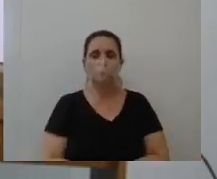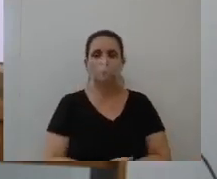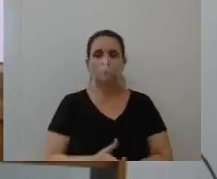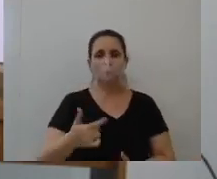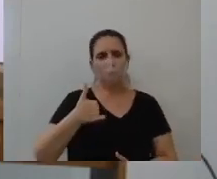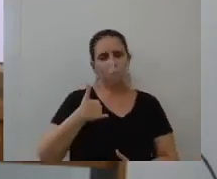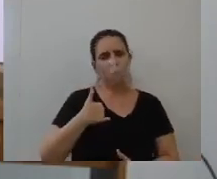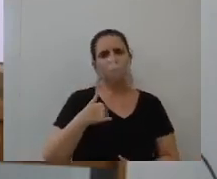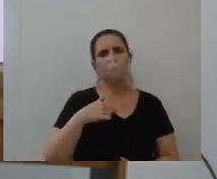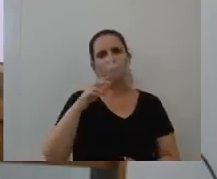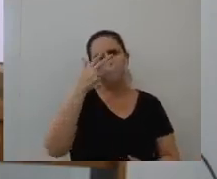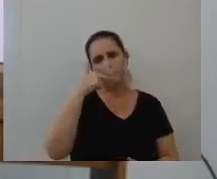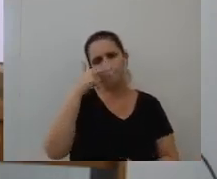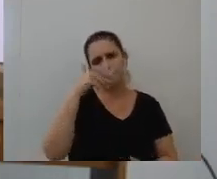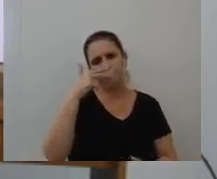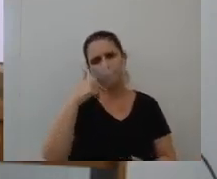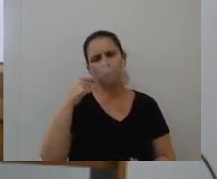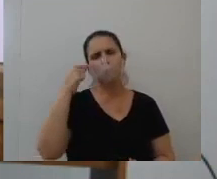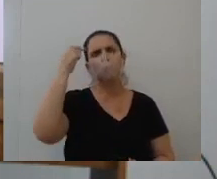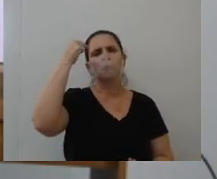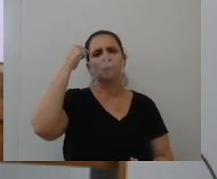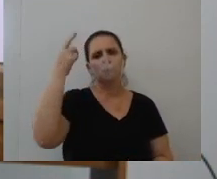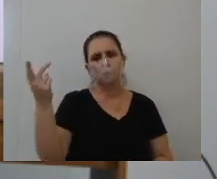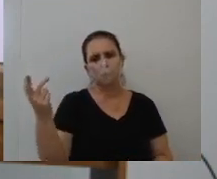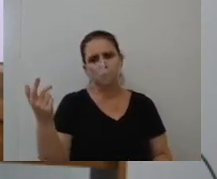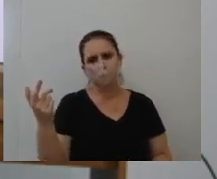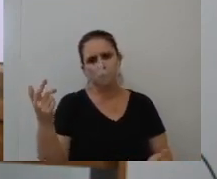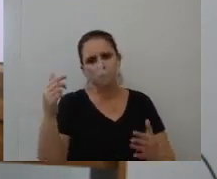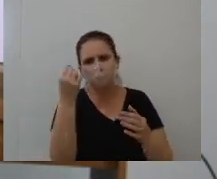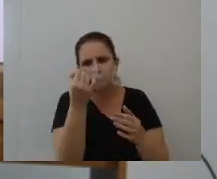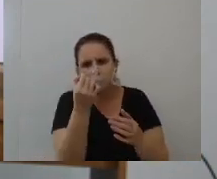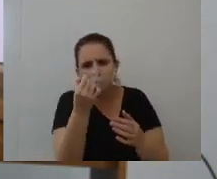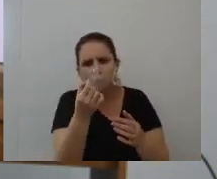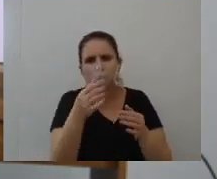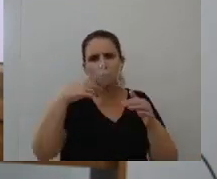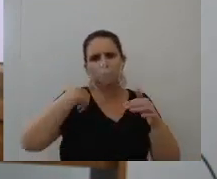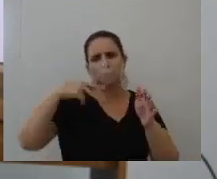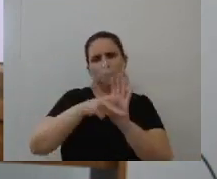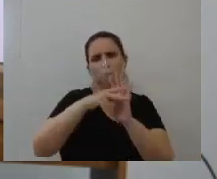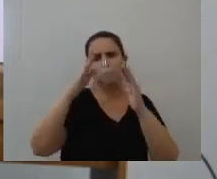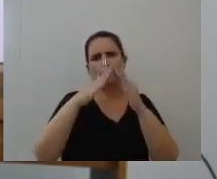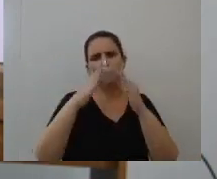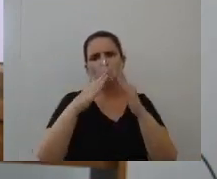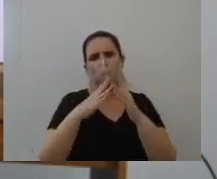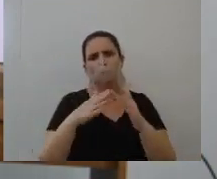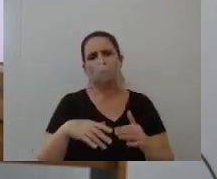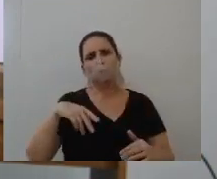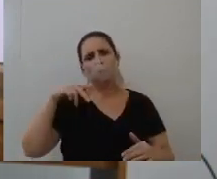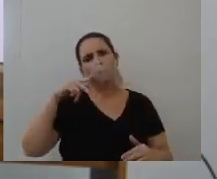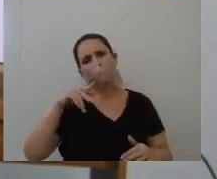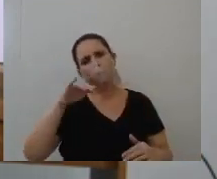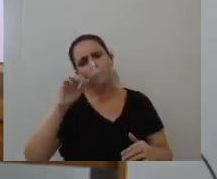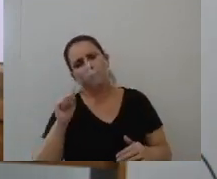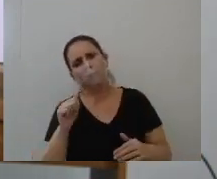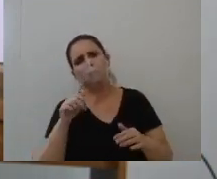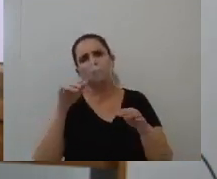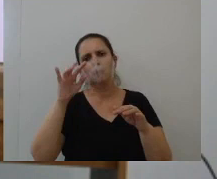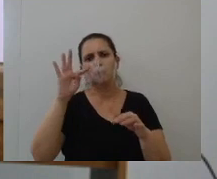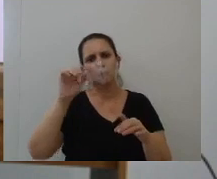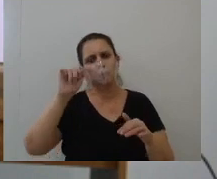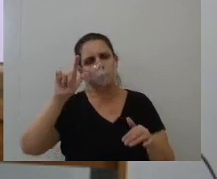o mesmo que um cisco em minha própria casa, e pia tal e qual a